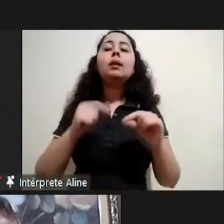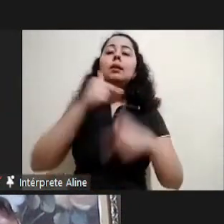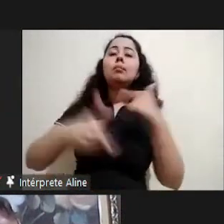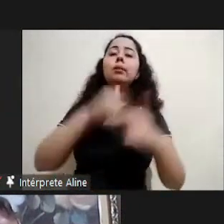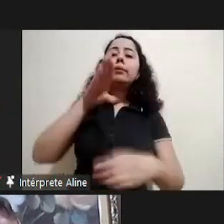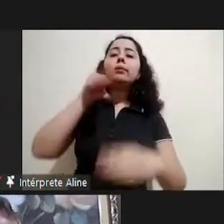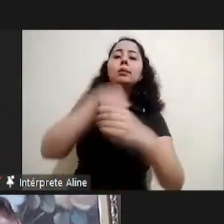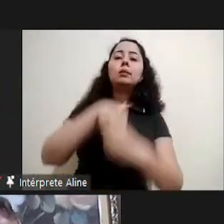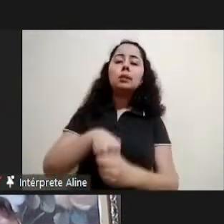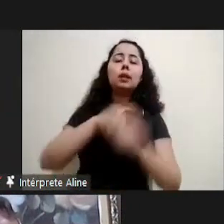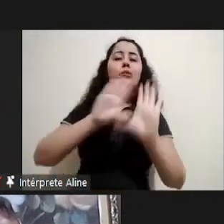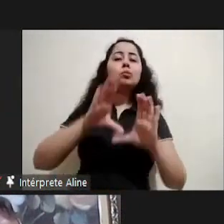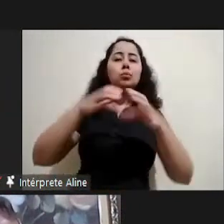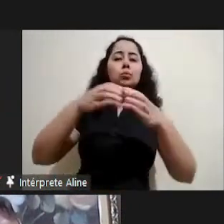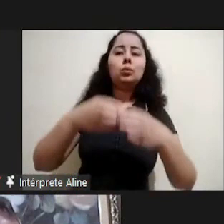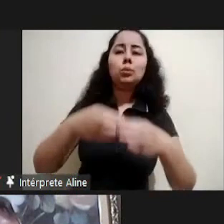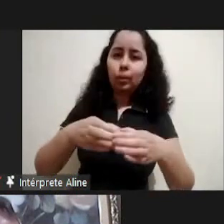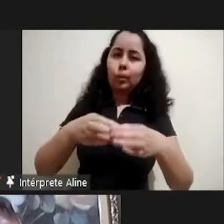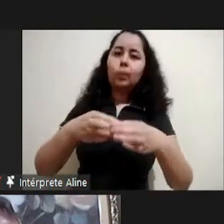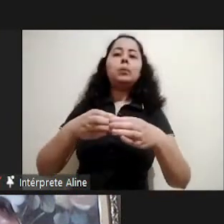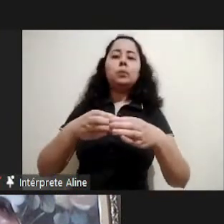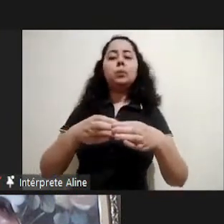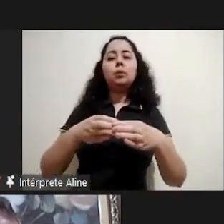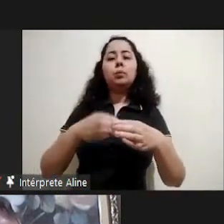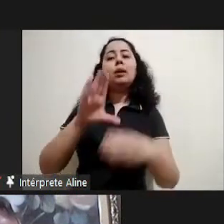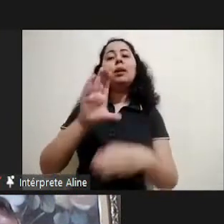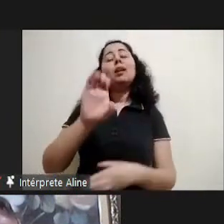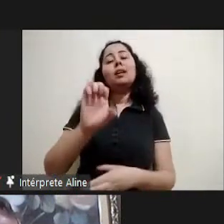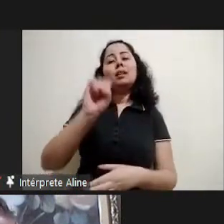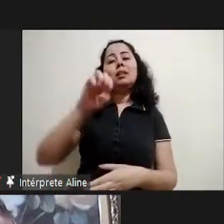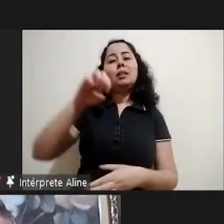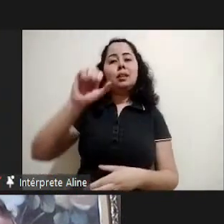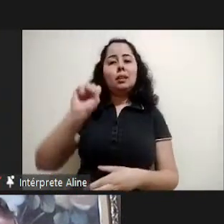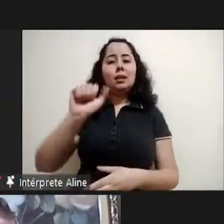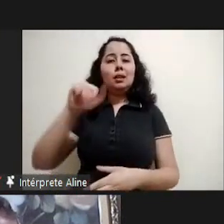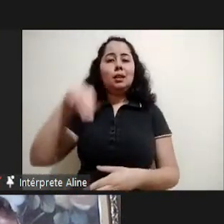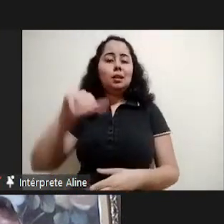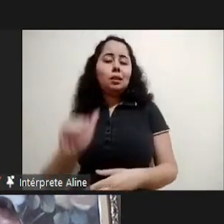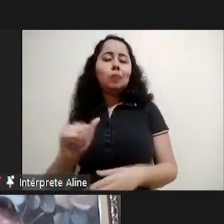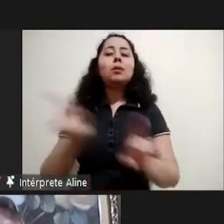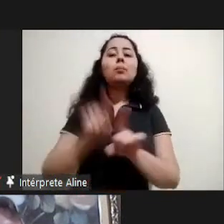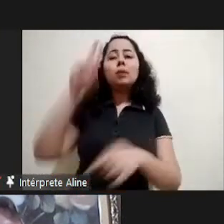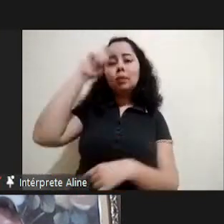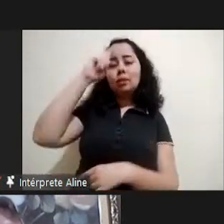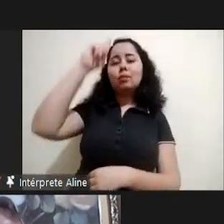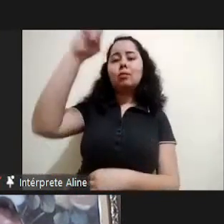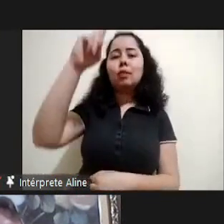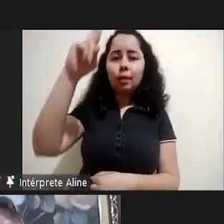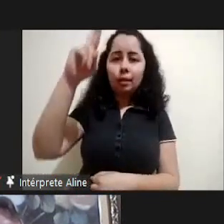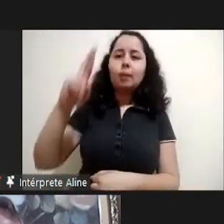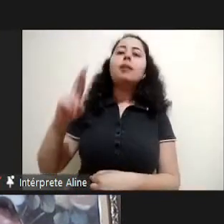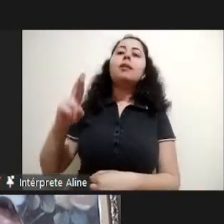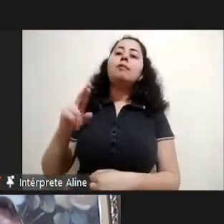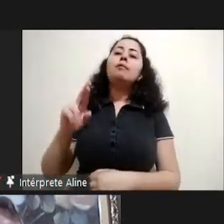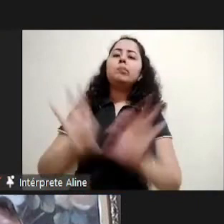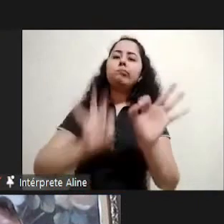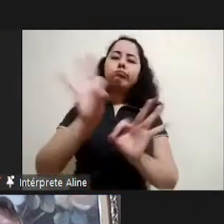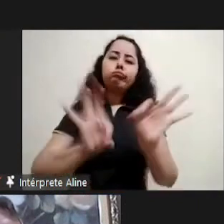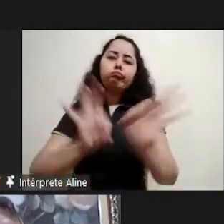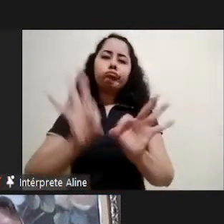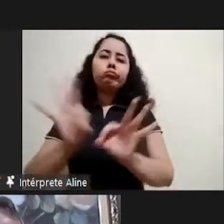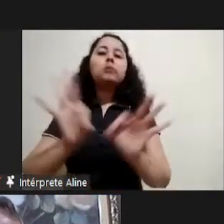CESAMA, ocupando os cargos de chefe da seção de produção e operação e, posteriormente, da seção de produção de